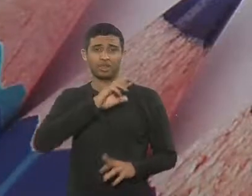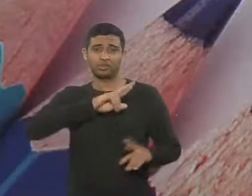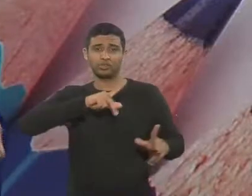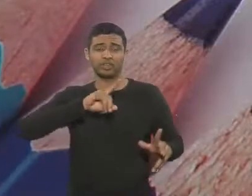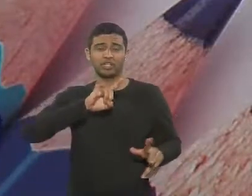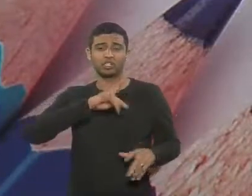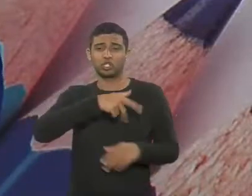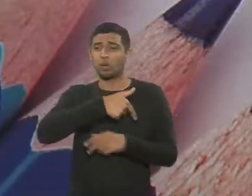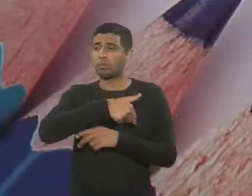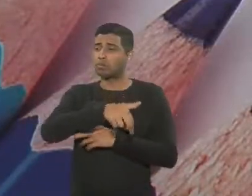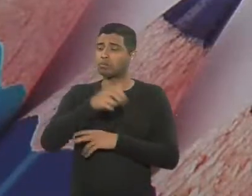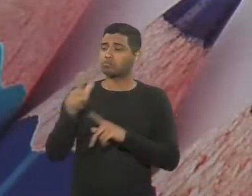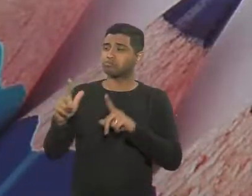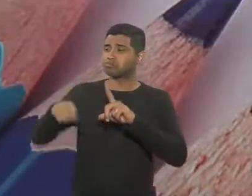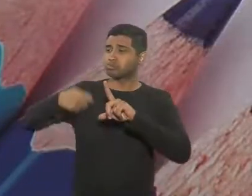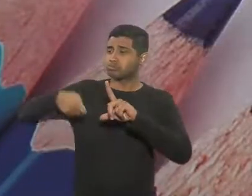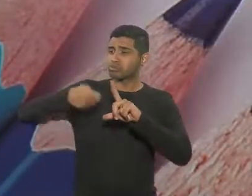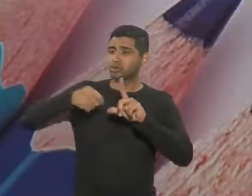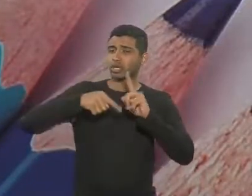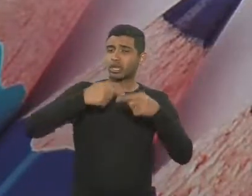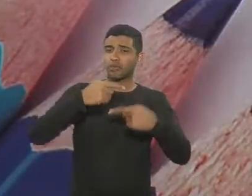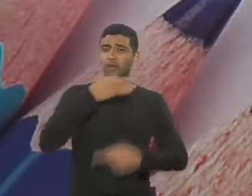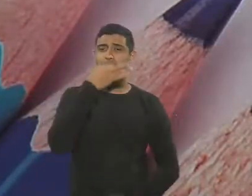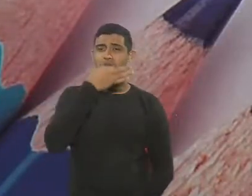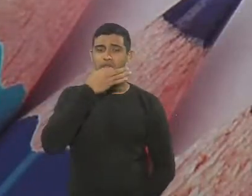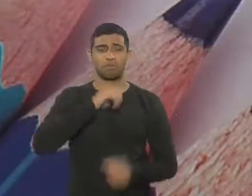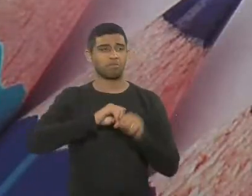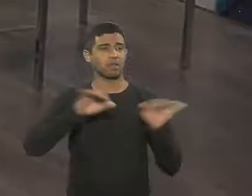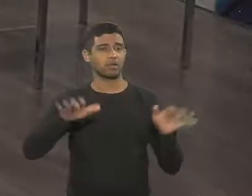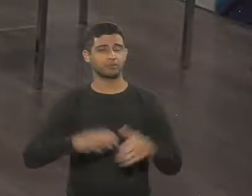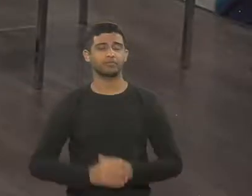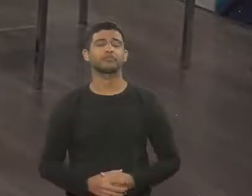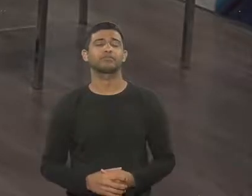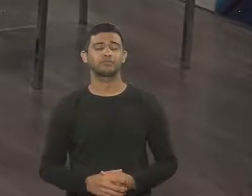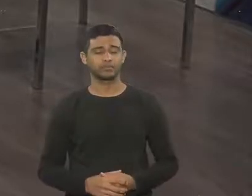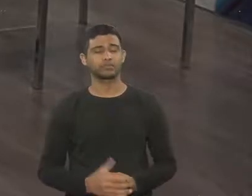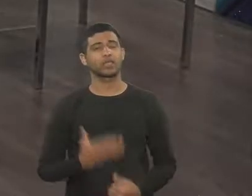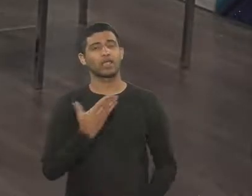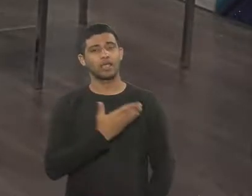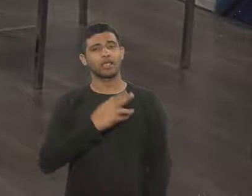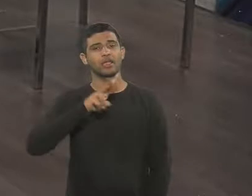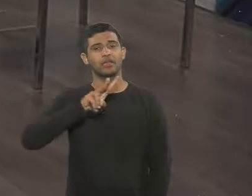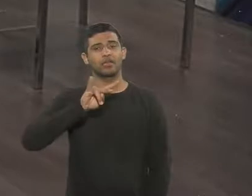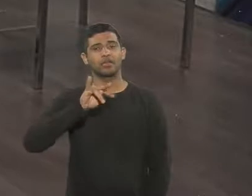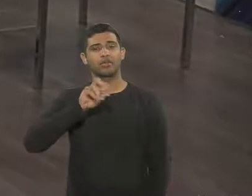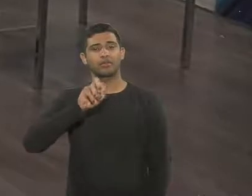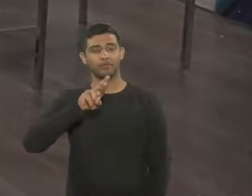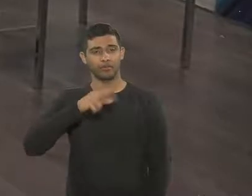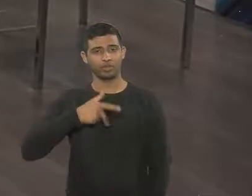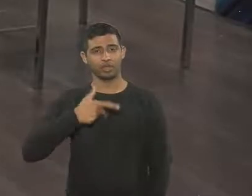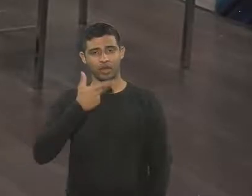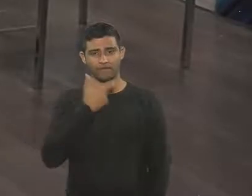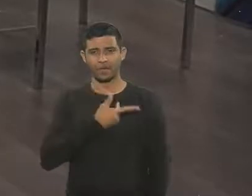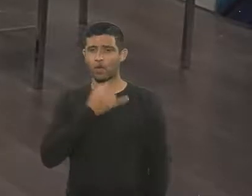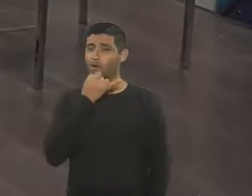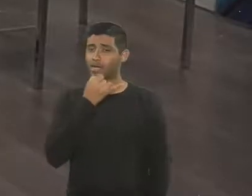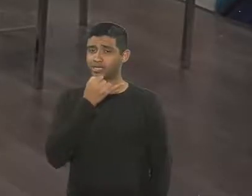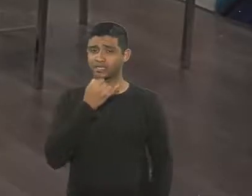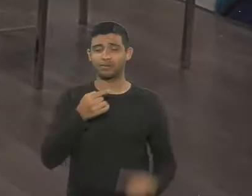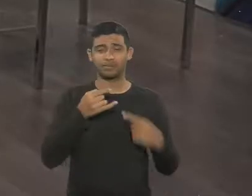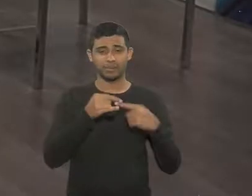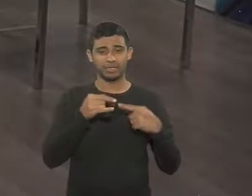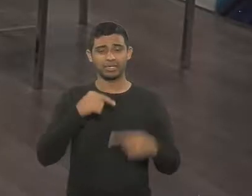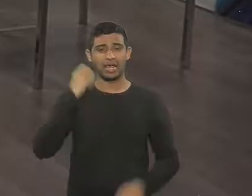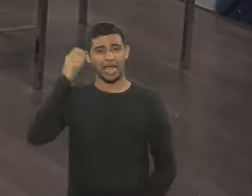ali, filmou e está dando a sua opinião a respeito de algo. Esse mesmo exemplo que o Vitor pegou agora aqui, né, assim, de um artista que vai para